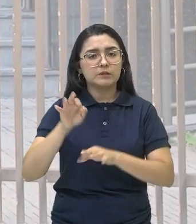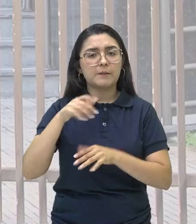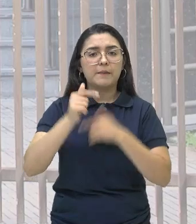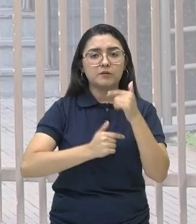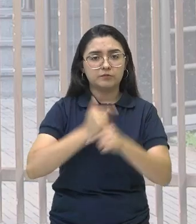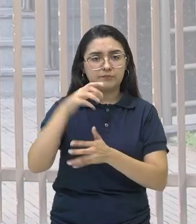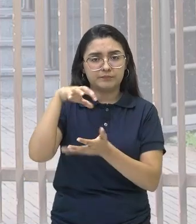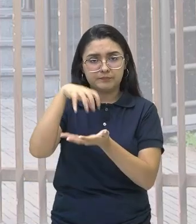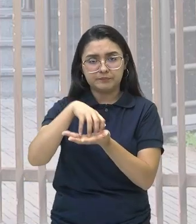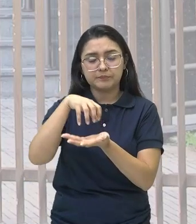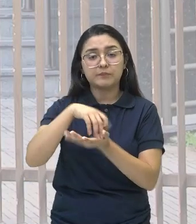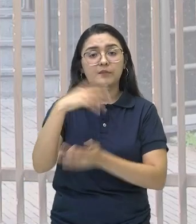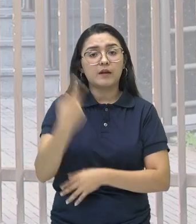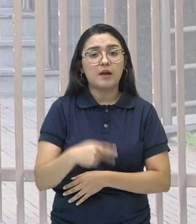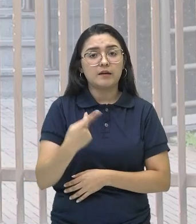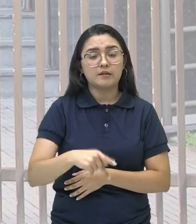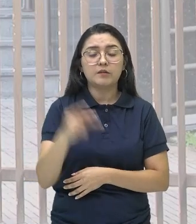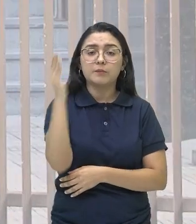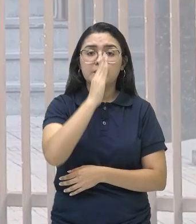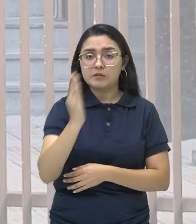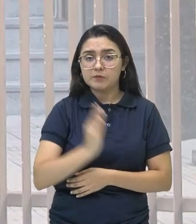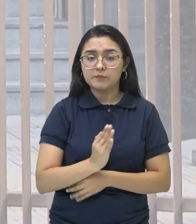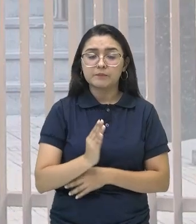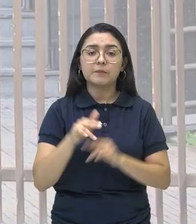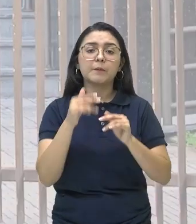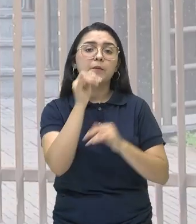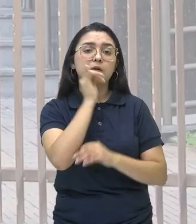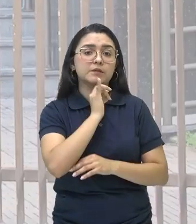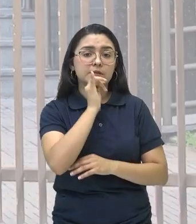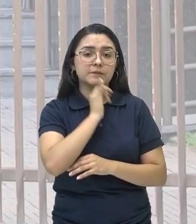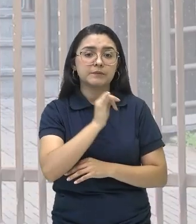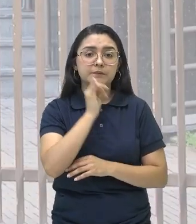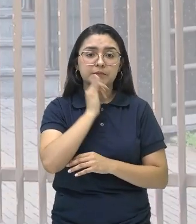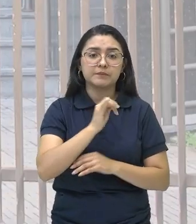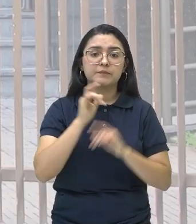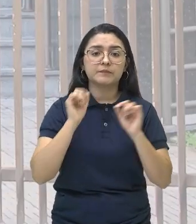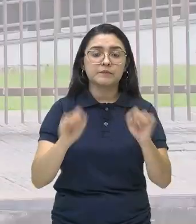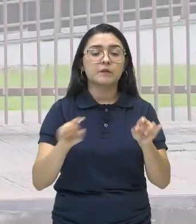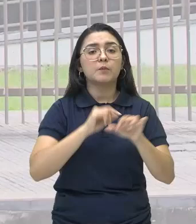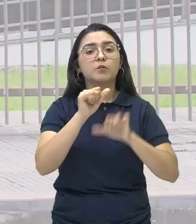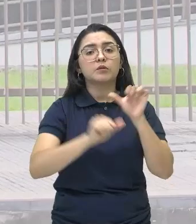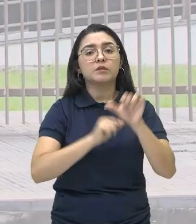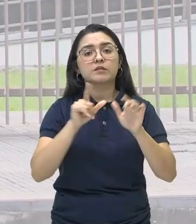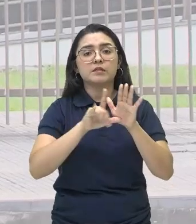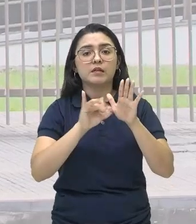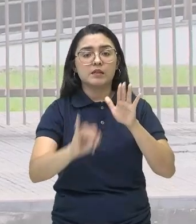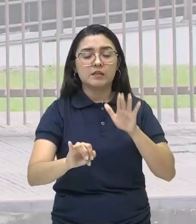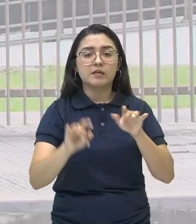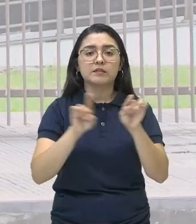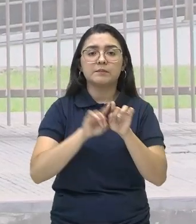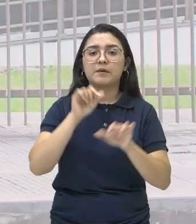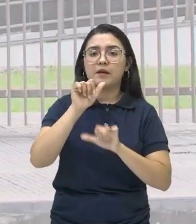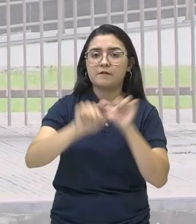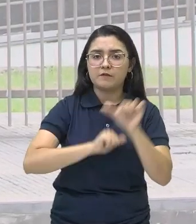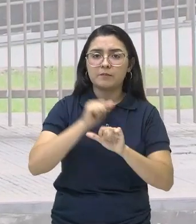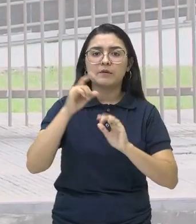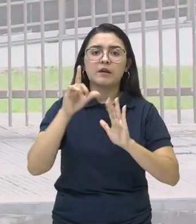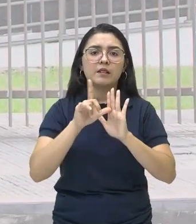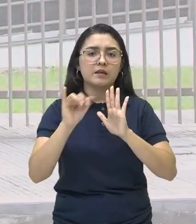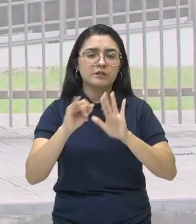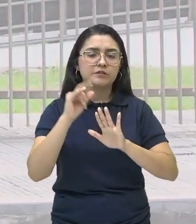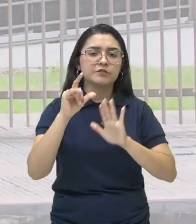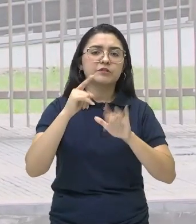de trabalhadores aqui no Brasil. Por exemplo, mudanças na legislação, reformas trabalhistas que